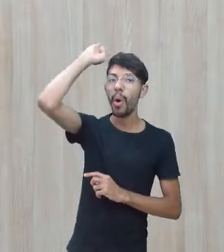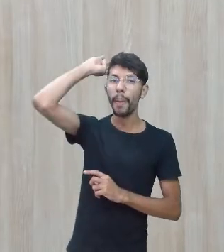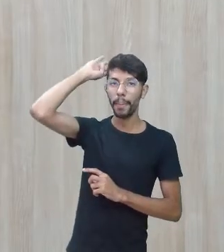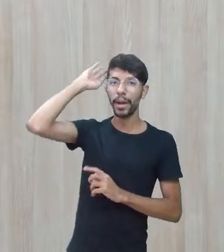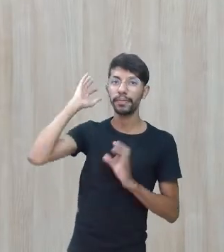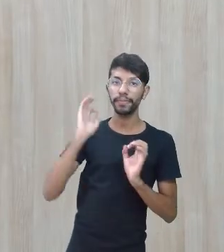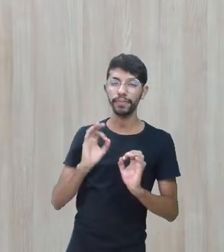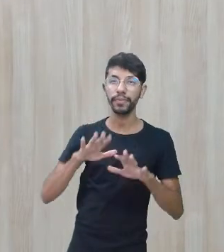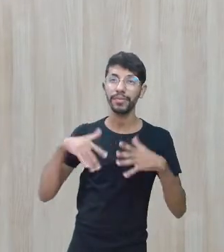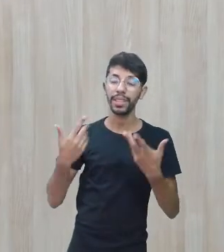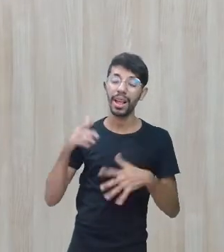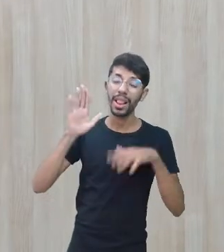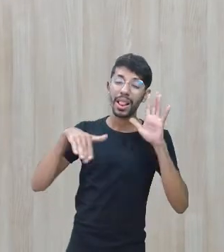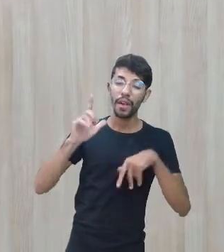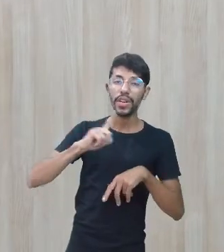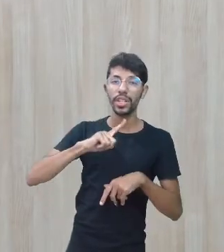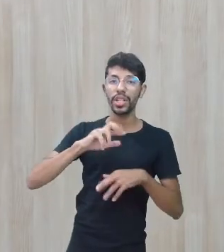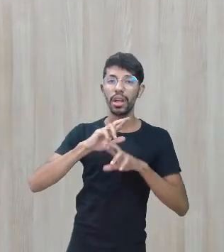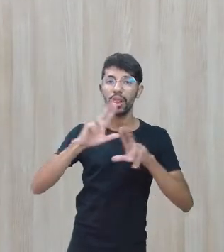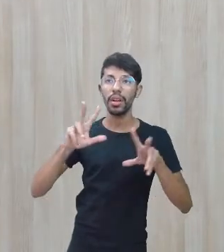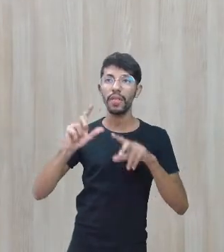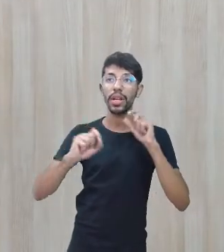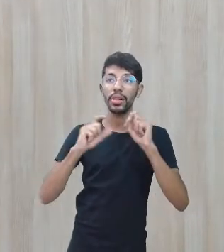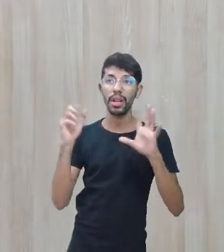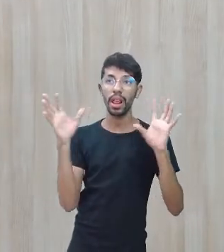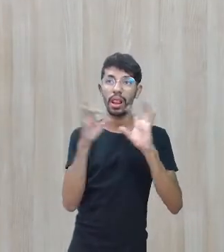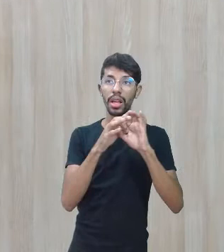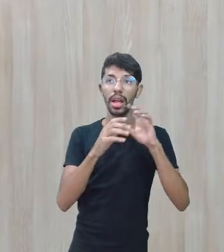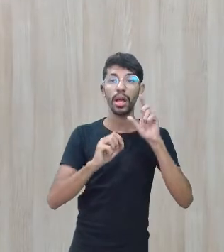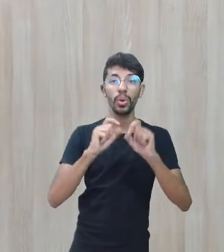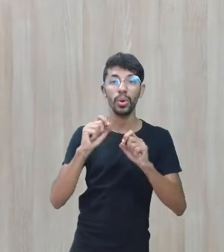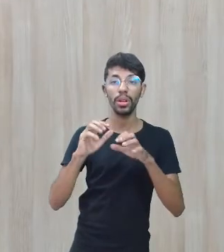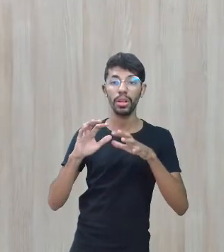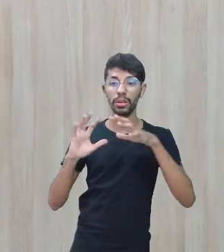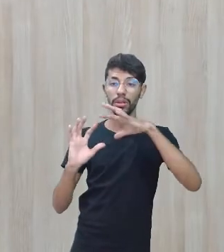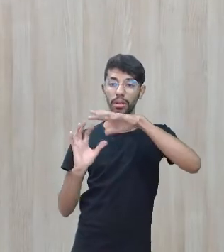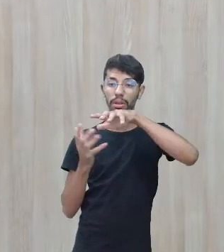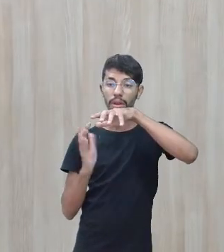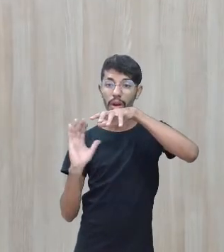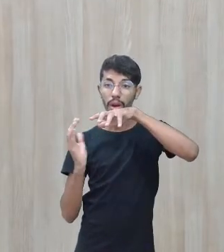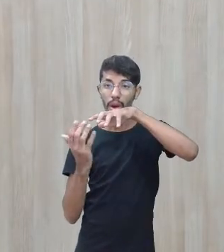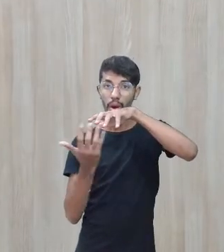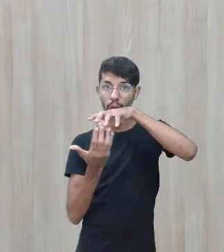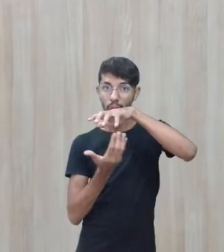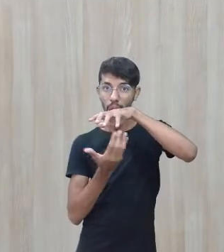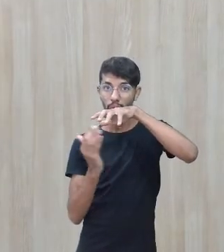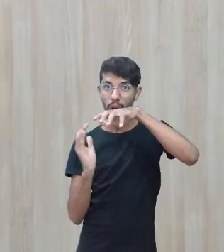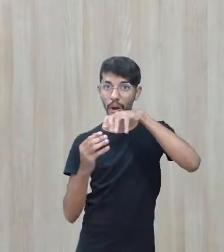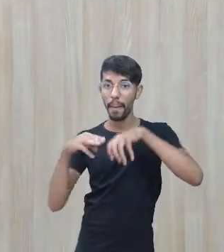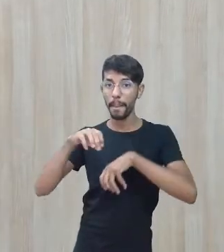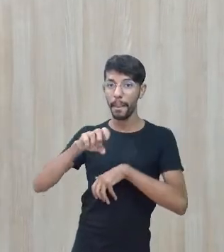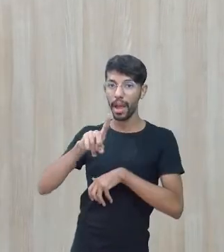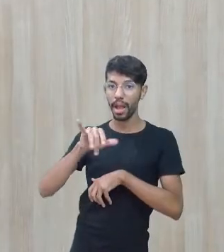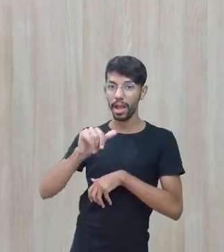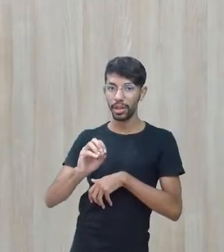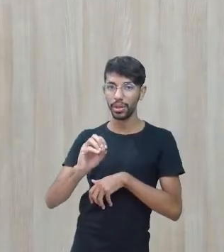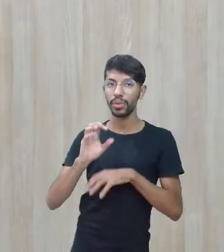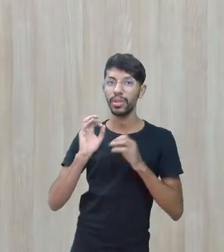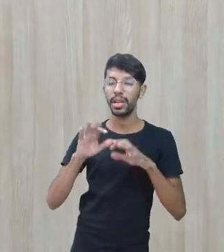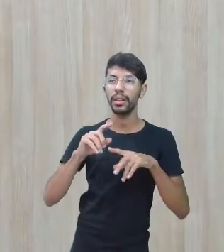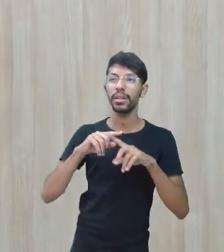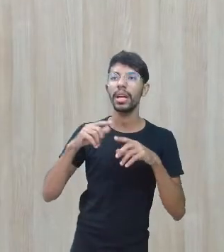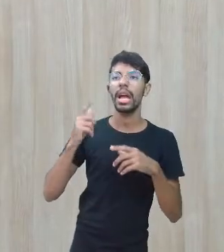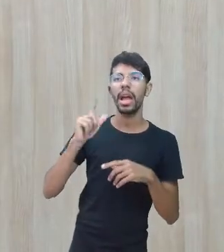uma diferença existia em relação ao Oriente Médio, né? Todo esse território aqui, porque é um território bastante antigo, onde havia antes